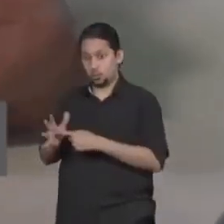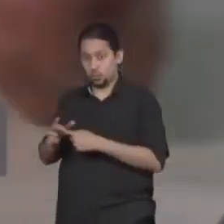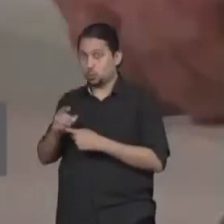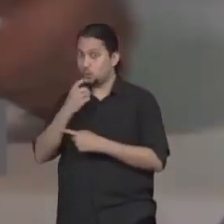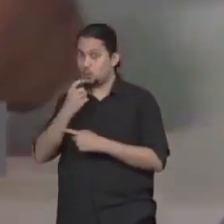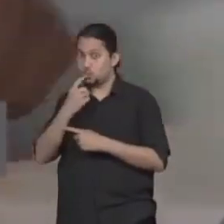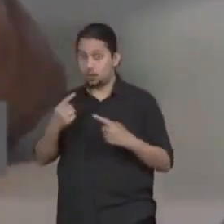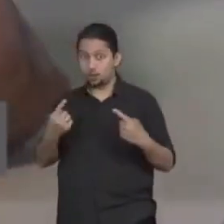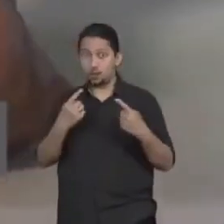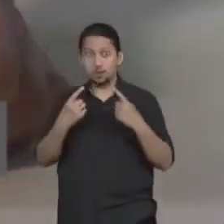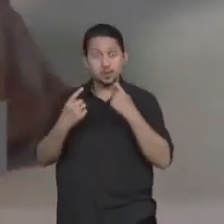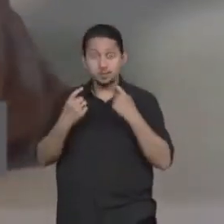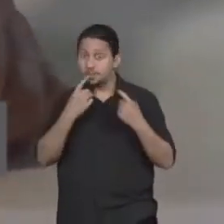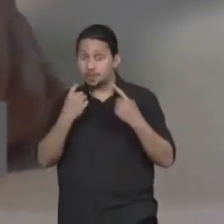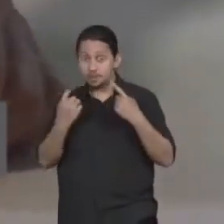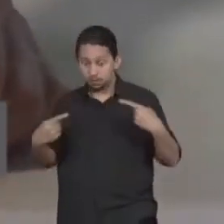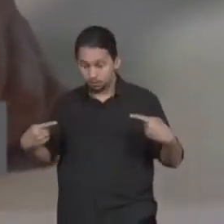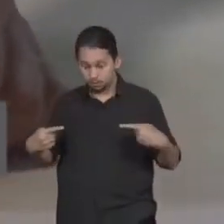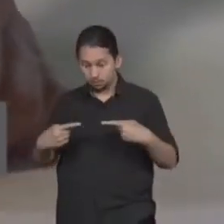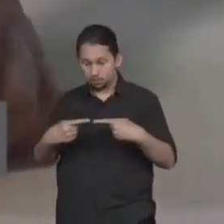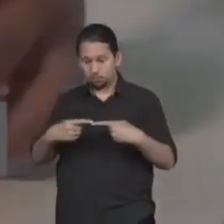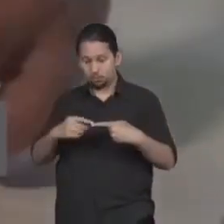com o vermelho do motorzinho